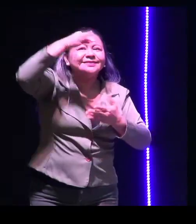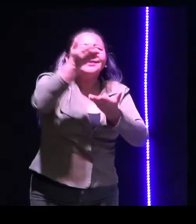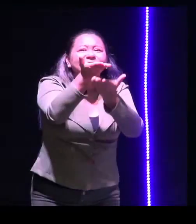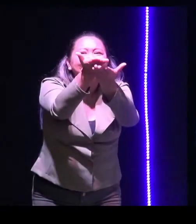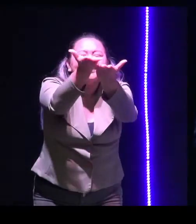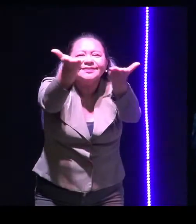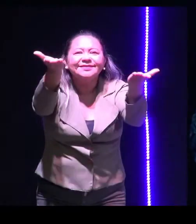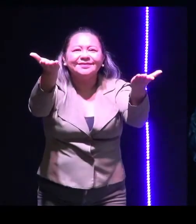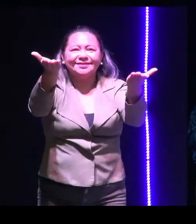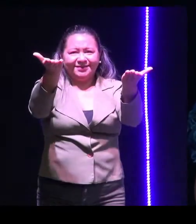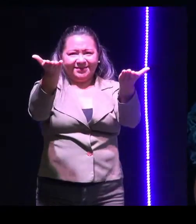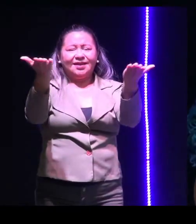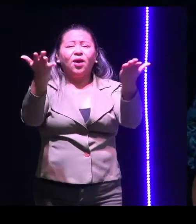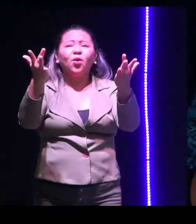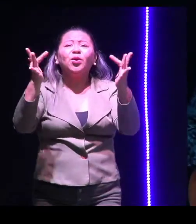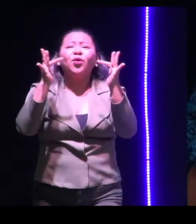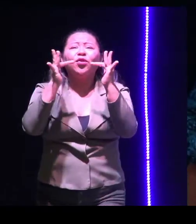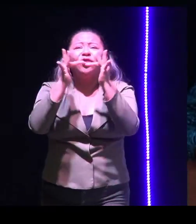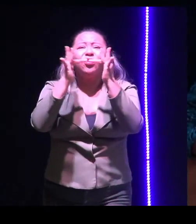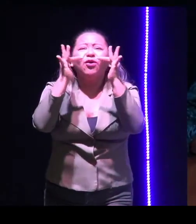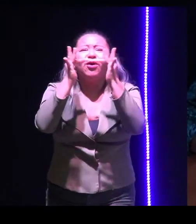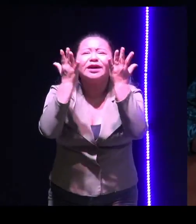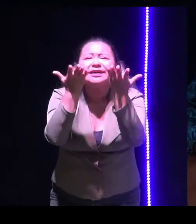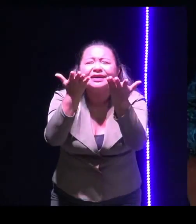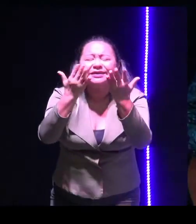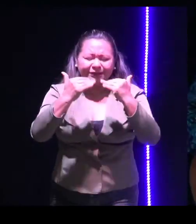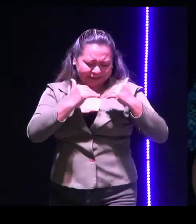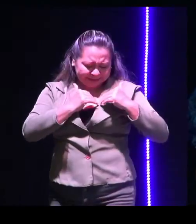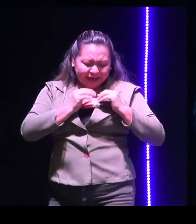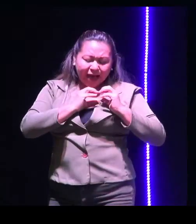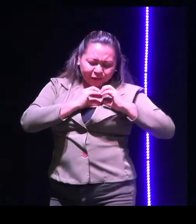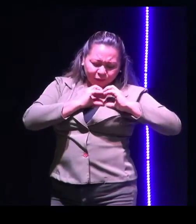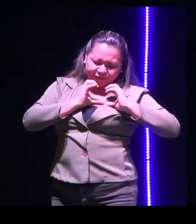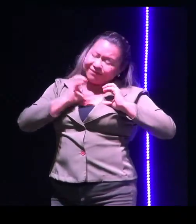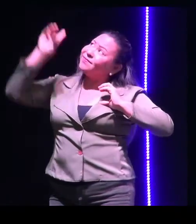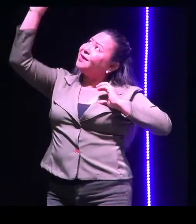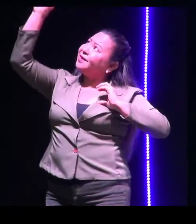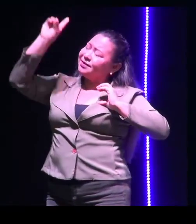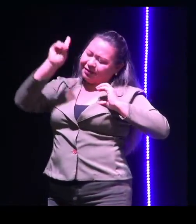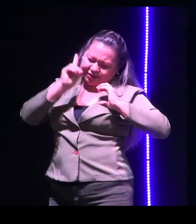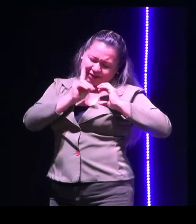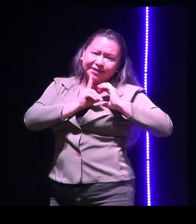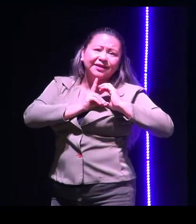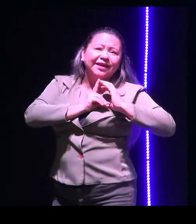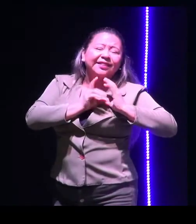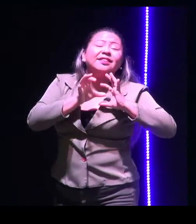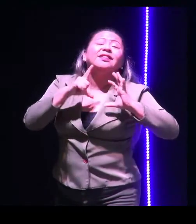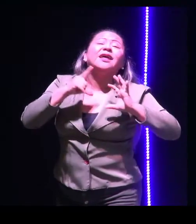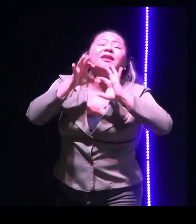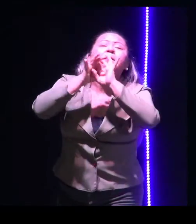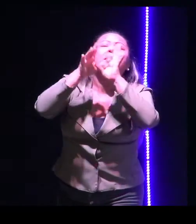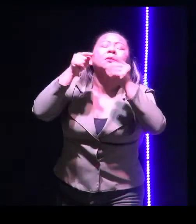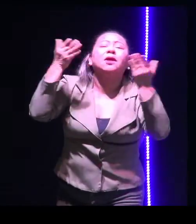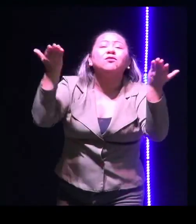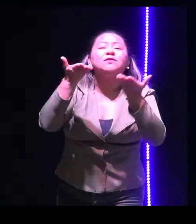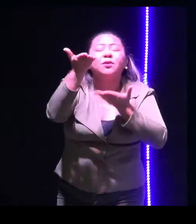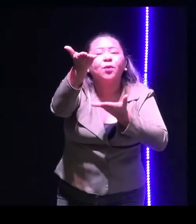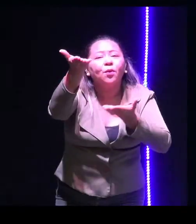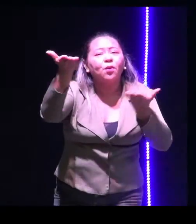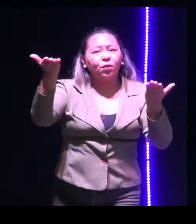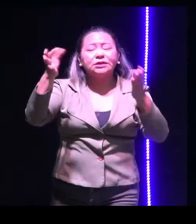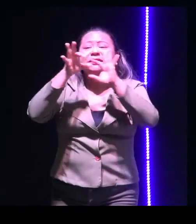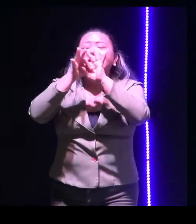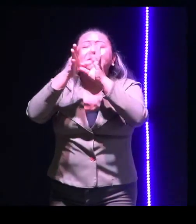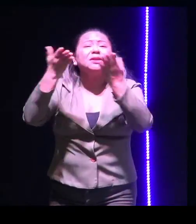está falando o seu coração. Abra seu coração, deixe Deus falar com você. A liberdade para você hoje,